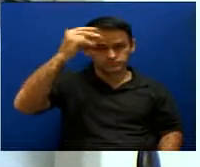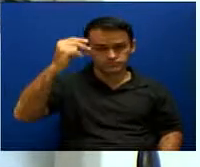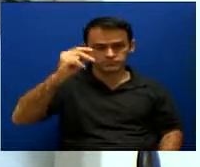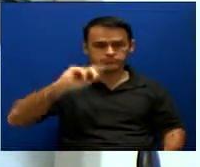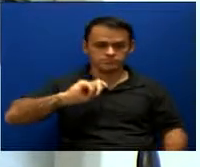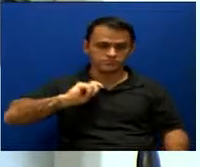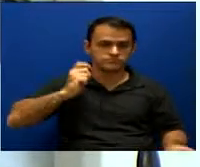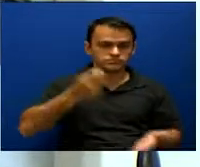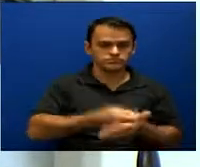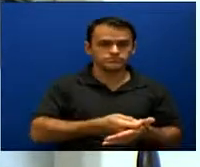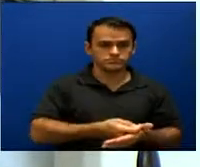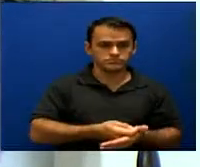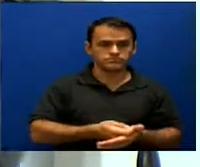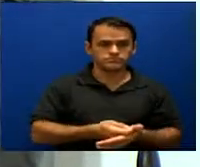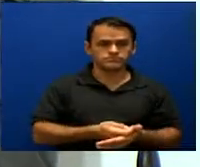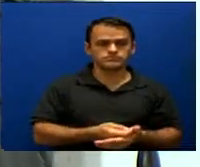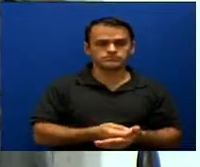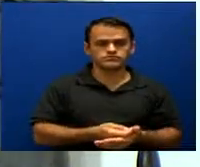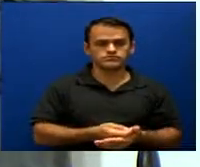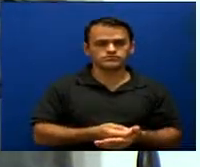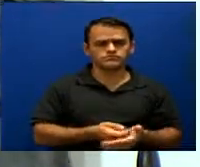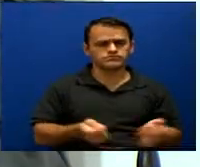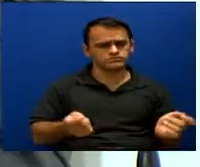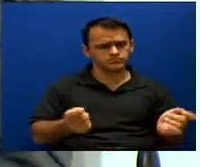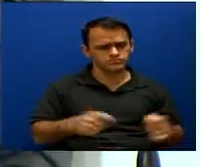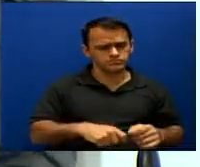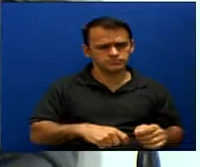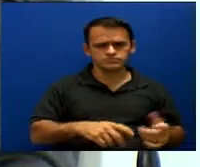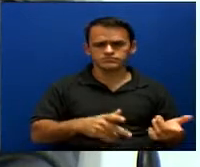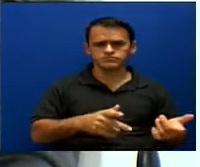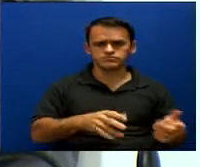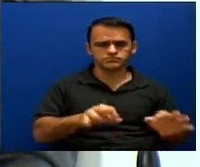bancar o custo, implanta.